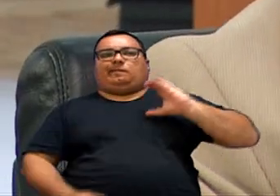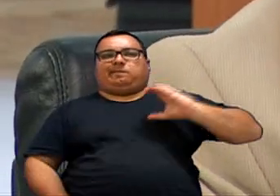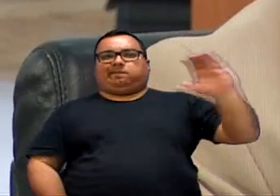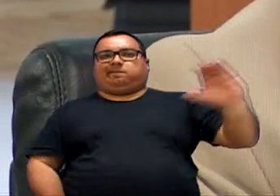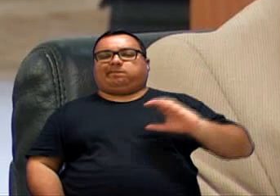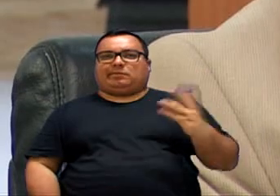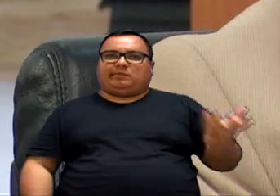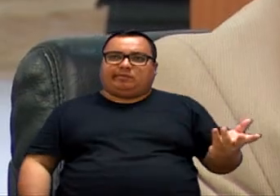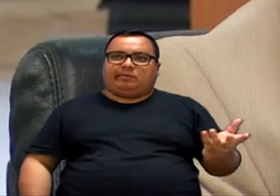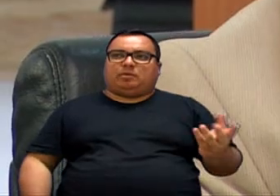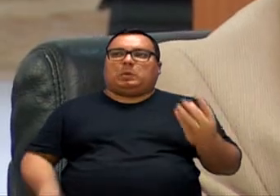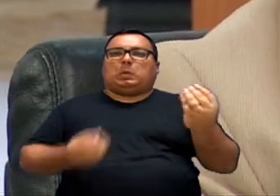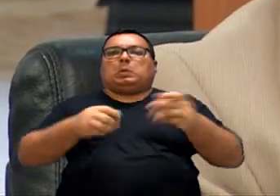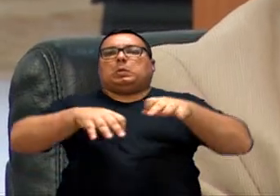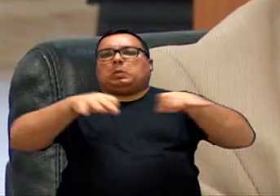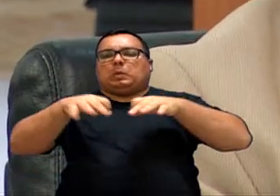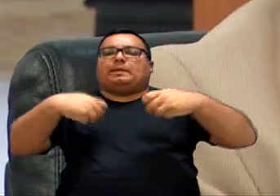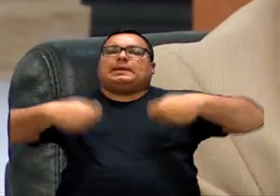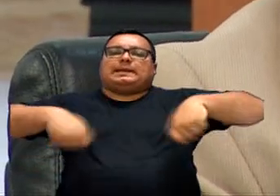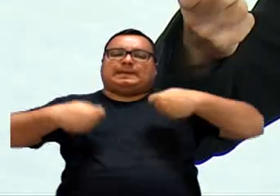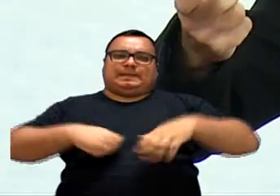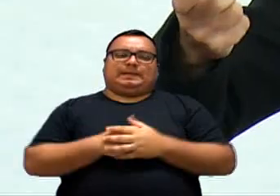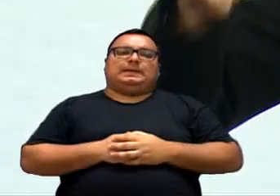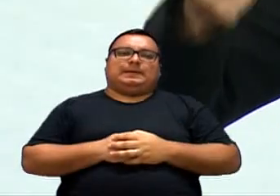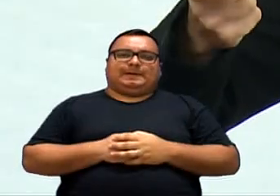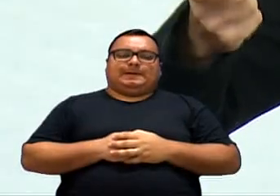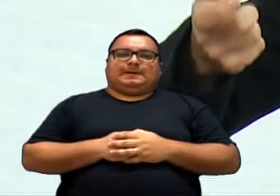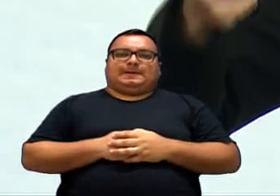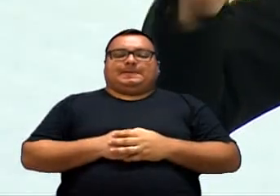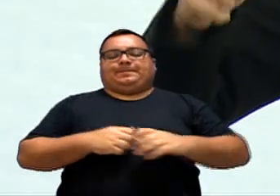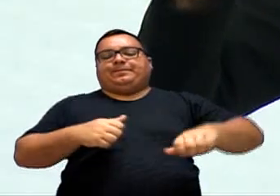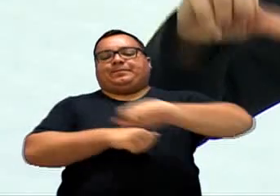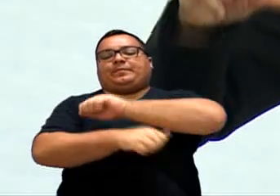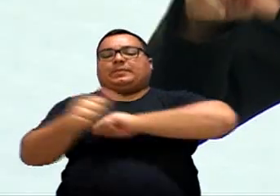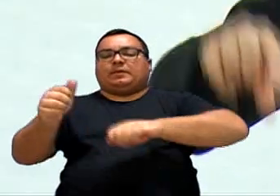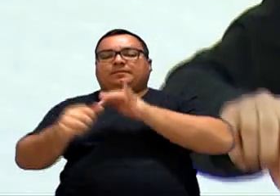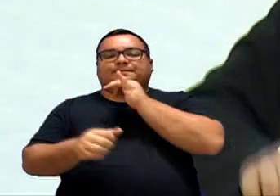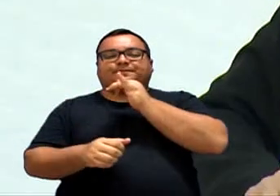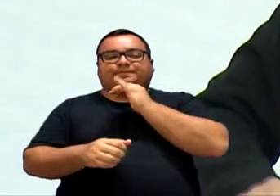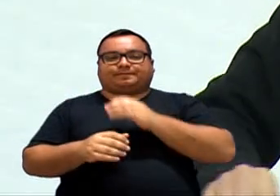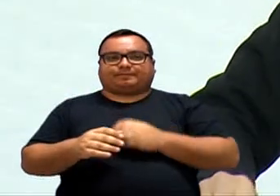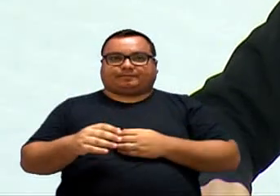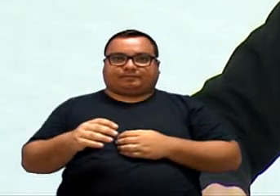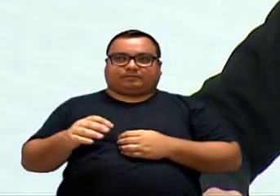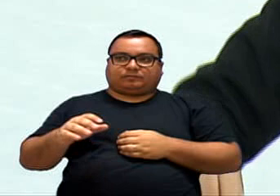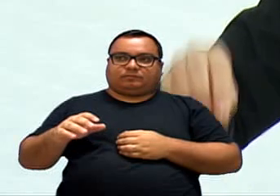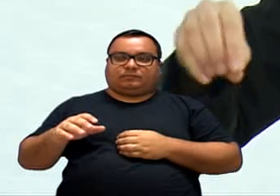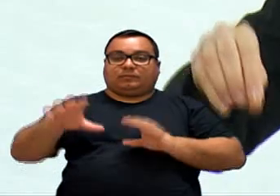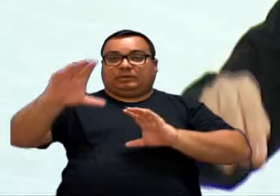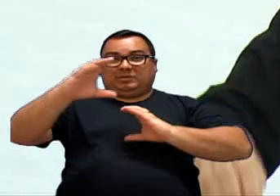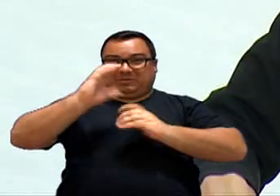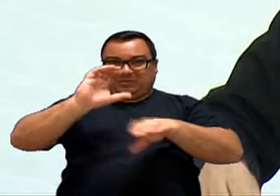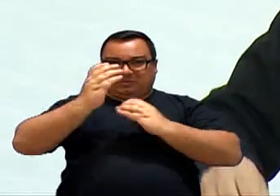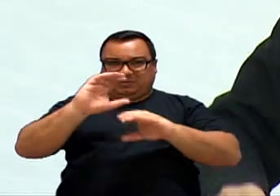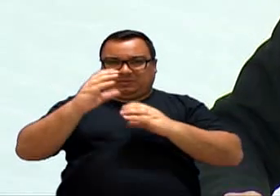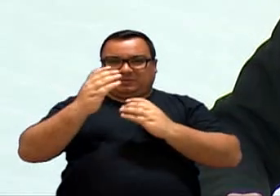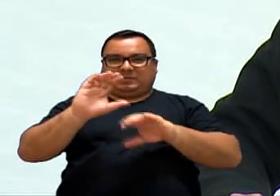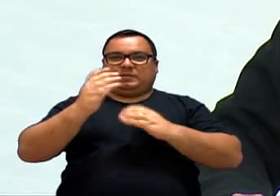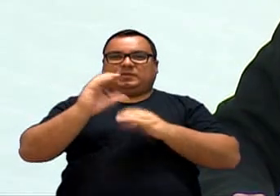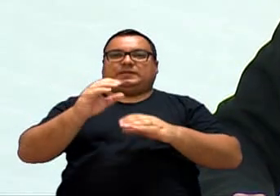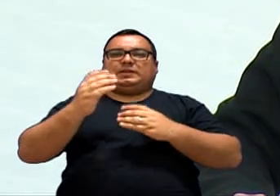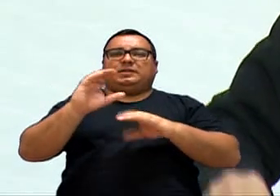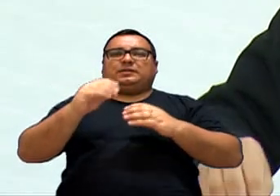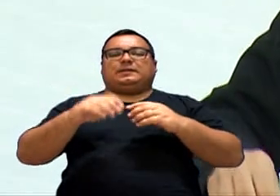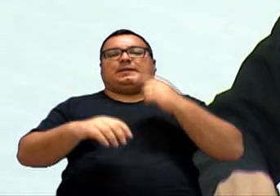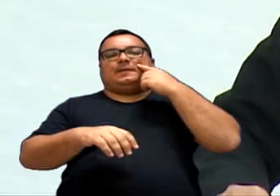esse problema. Não, mas o problema é que a gente inverte a lógica. O correto é concursados, porque você tem uma permanência